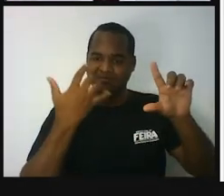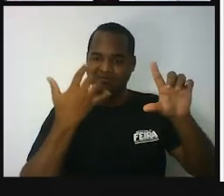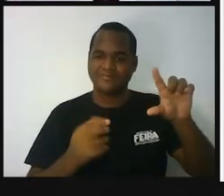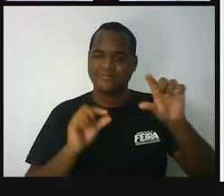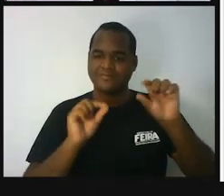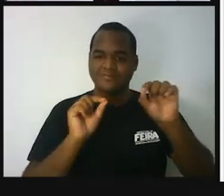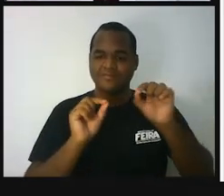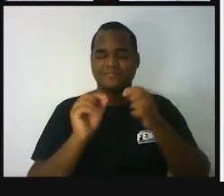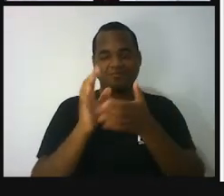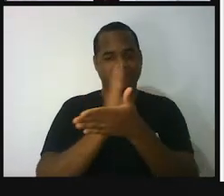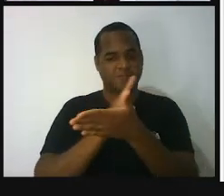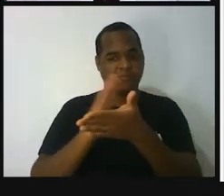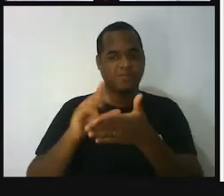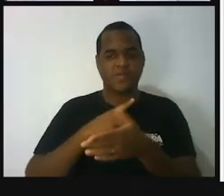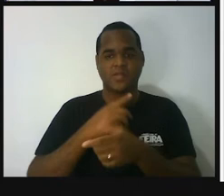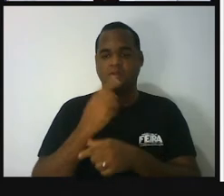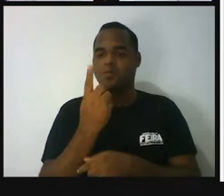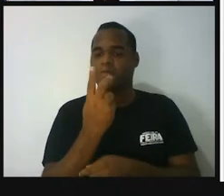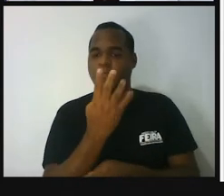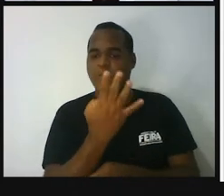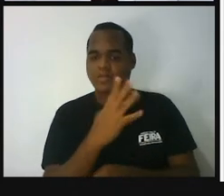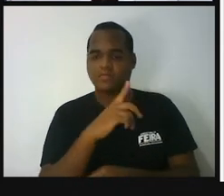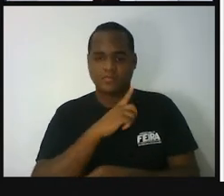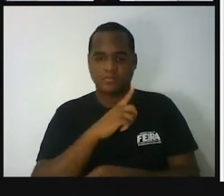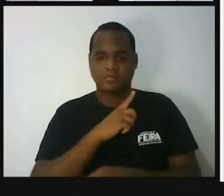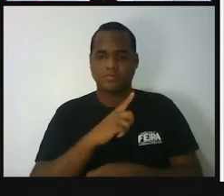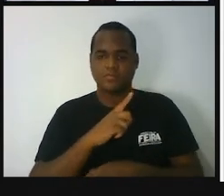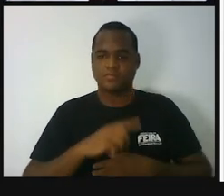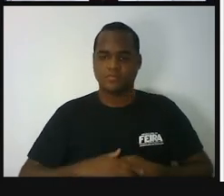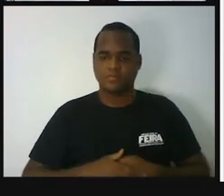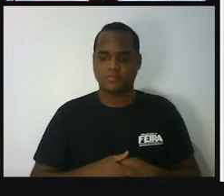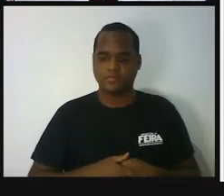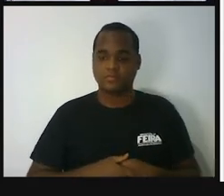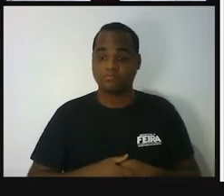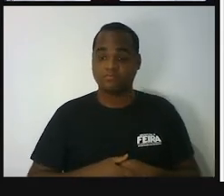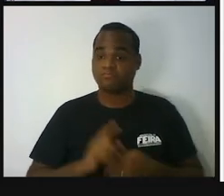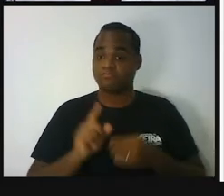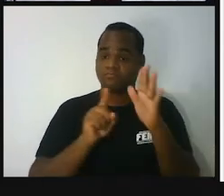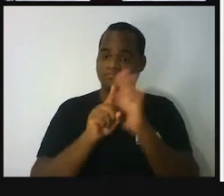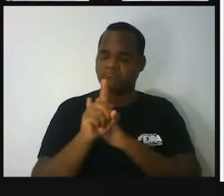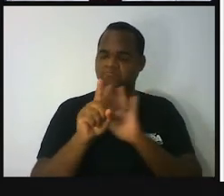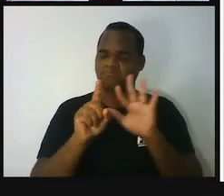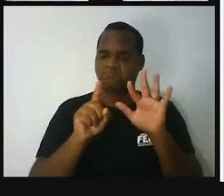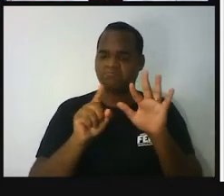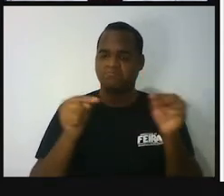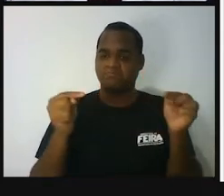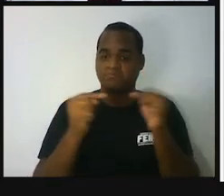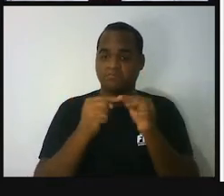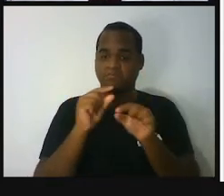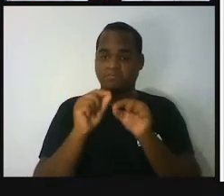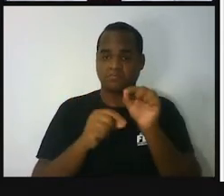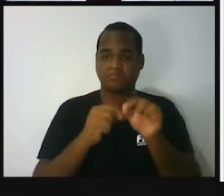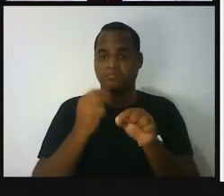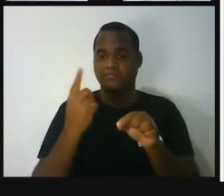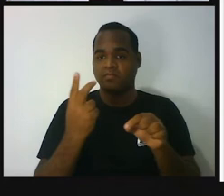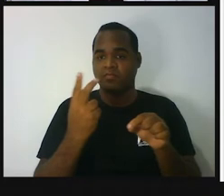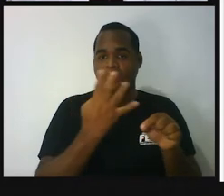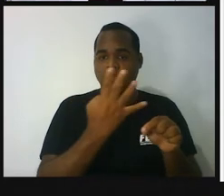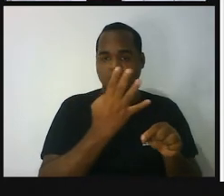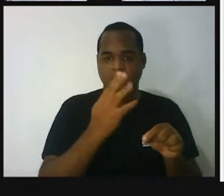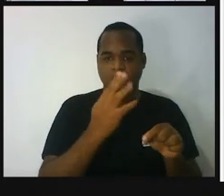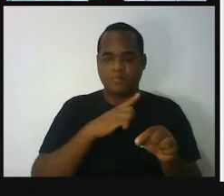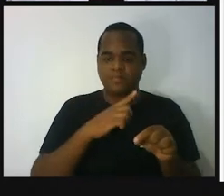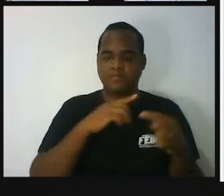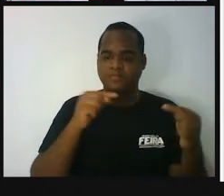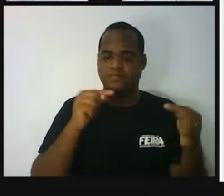aqui quatro polígonos. E a pergunta feita é, será que todos esses quatro polígonos são